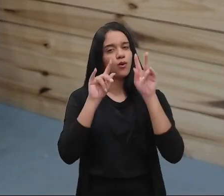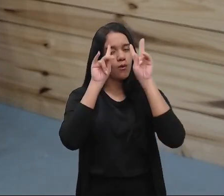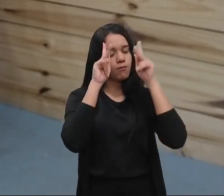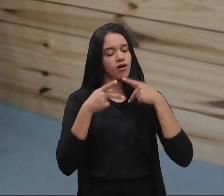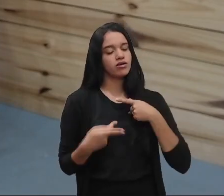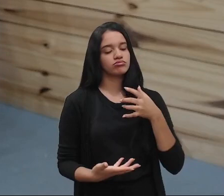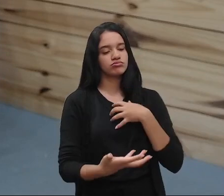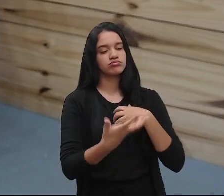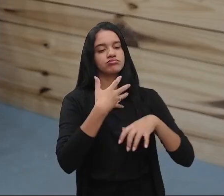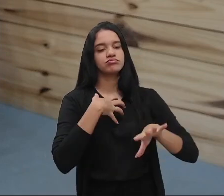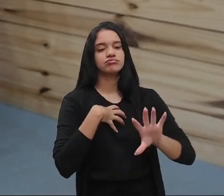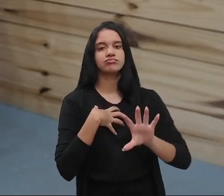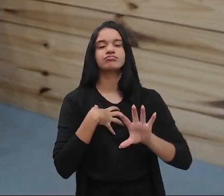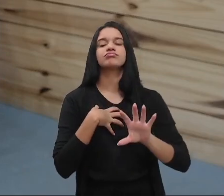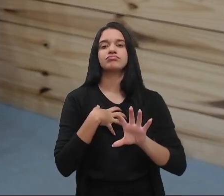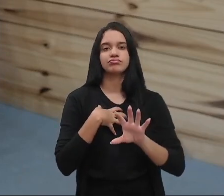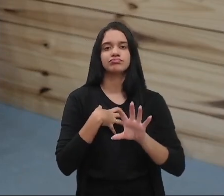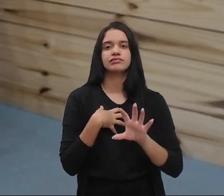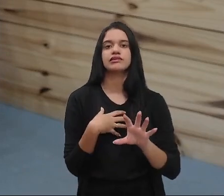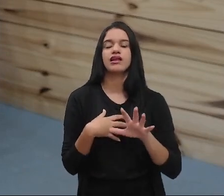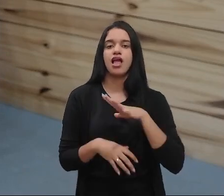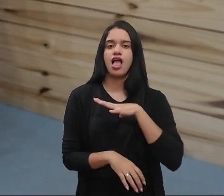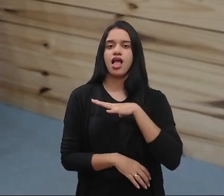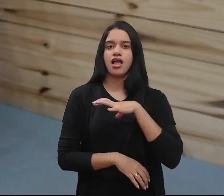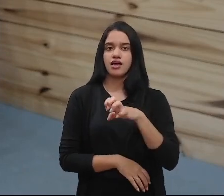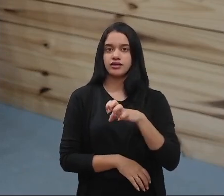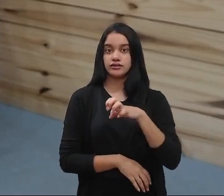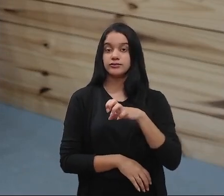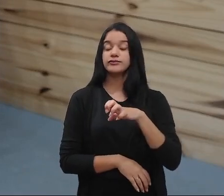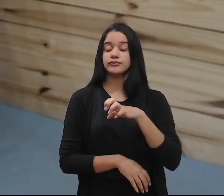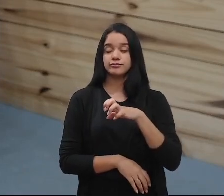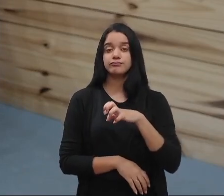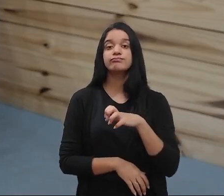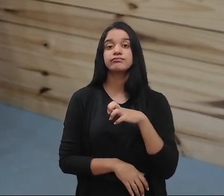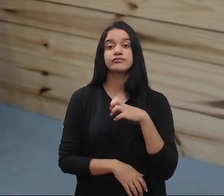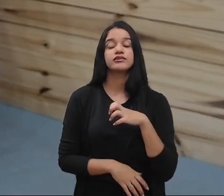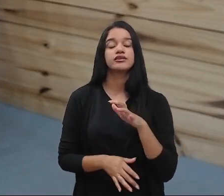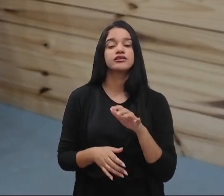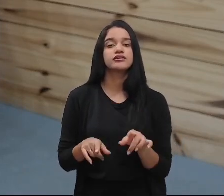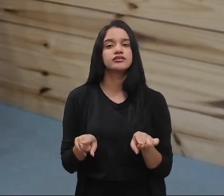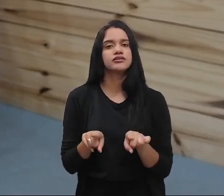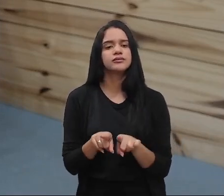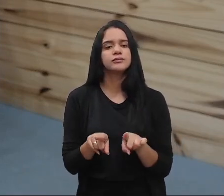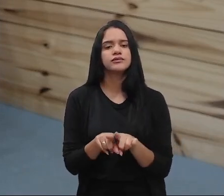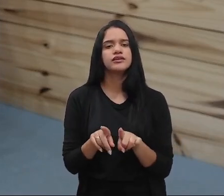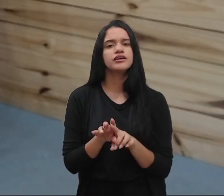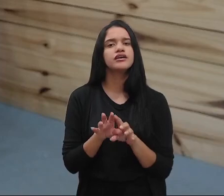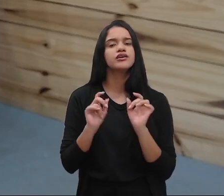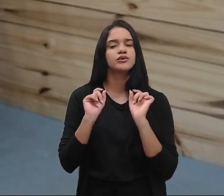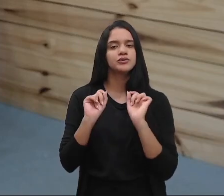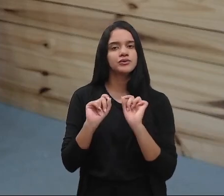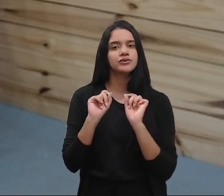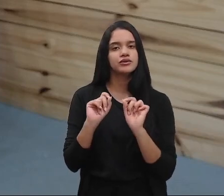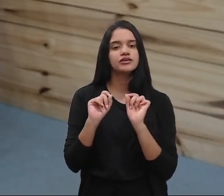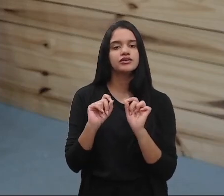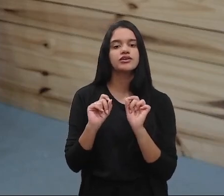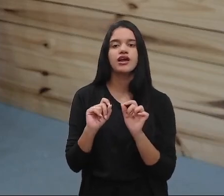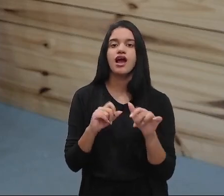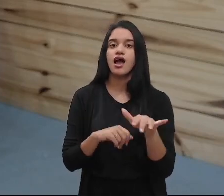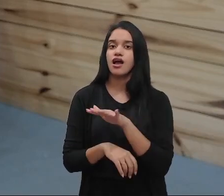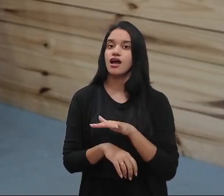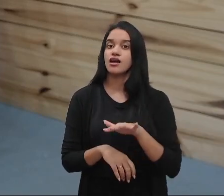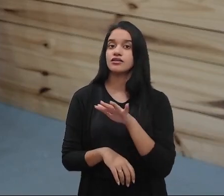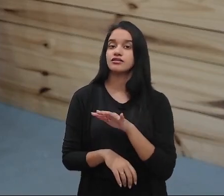né? Humanizar, ser ético, ser ética, né? E trabalhar aí, sem perder de vista as questões